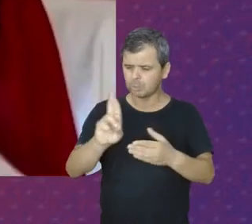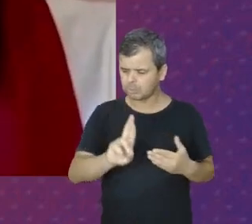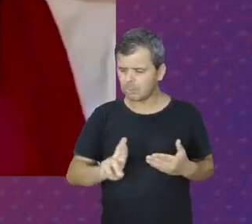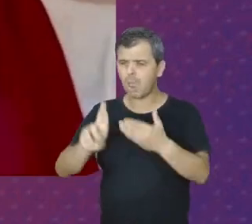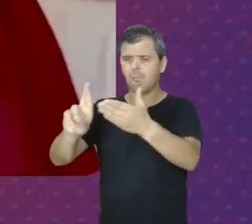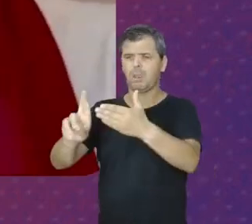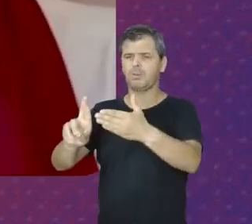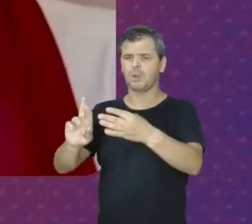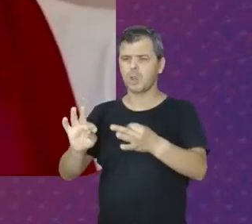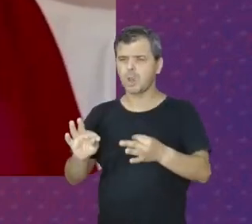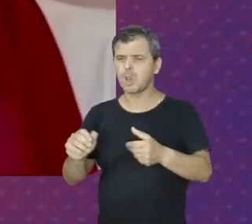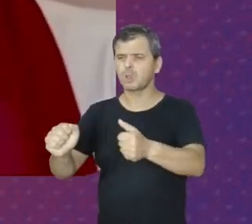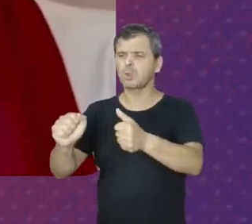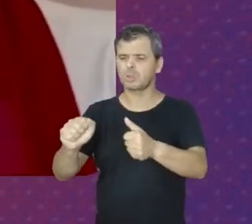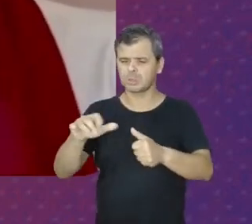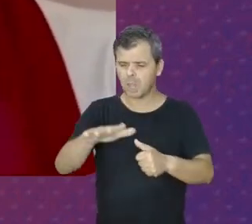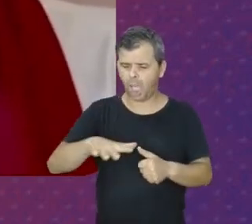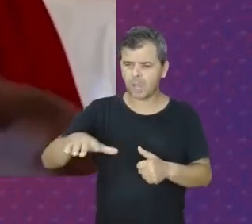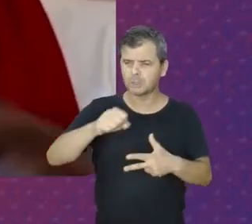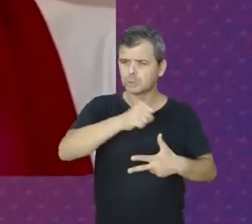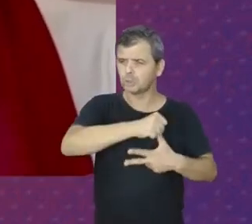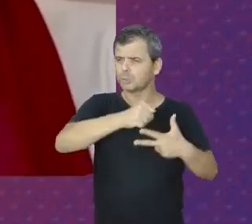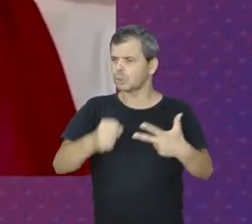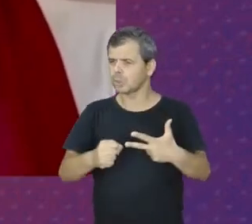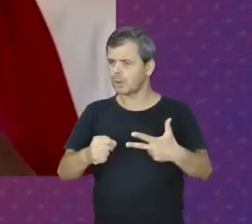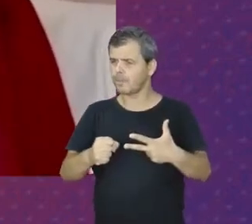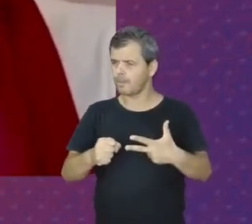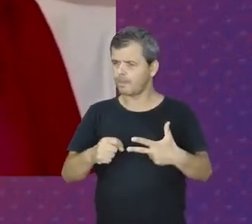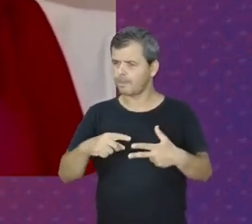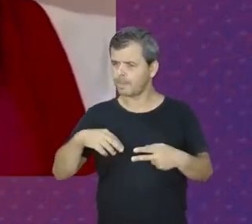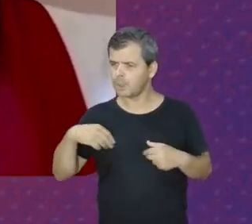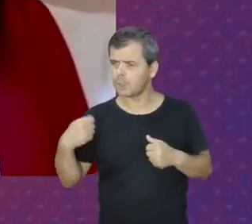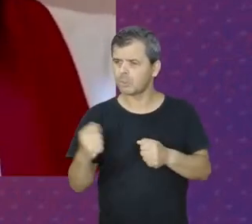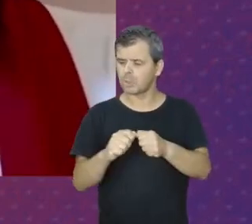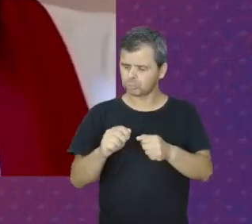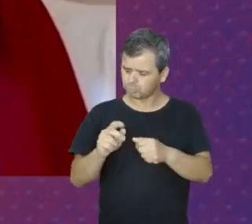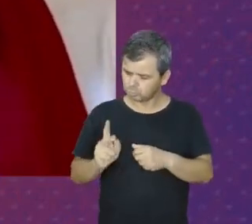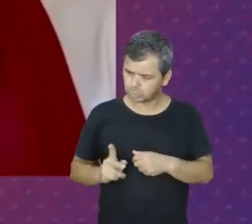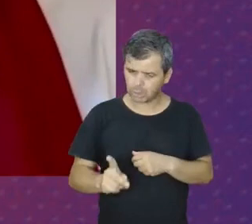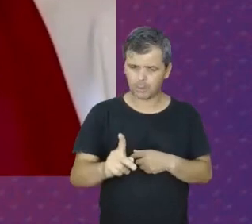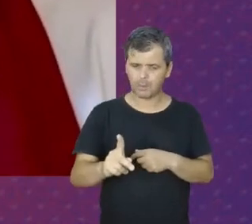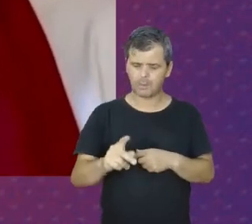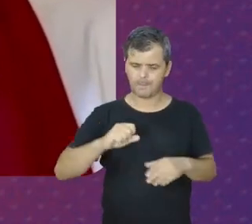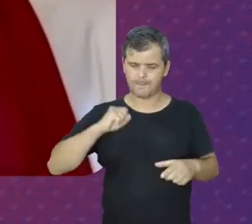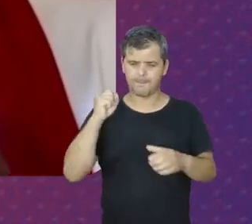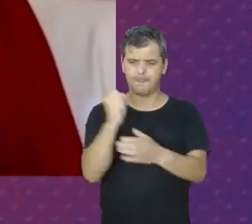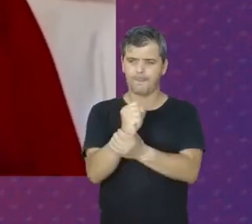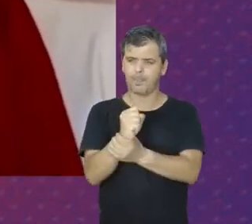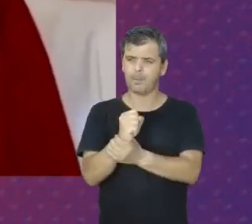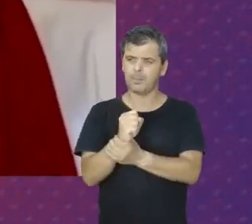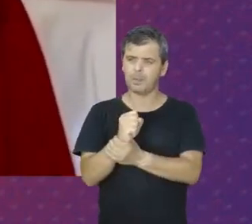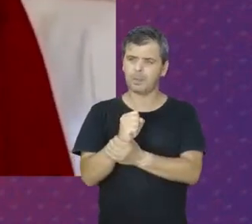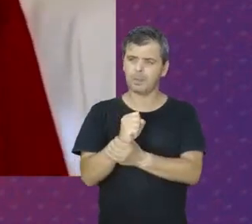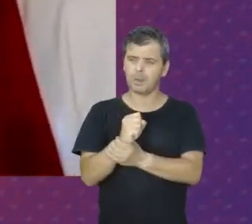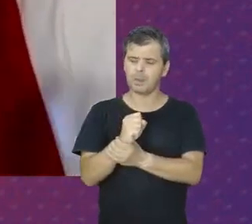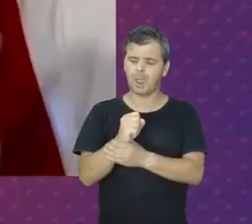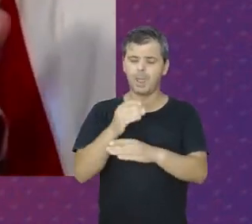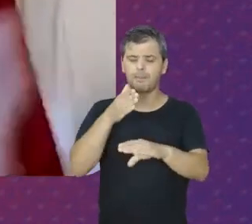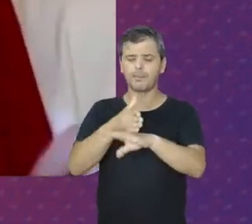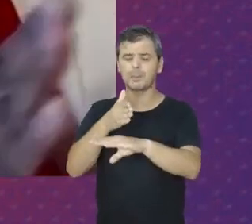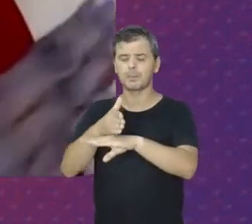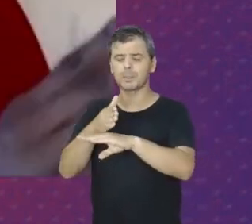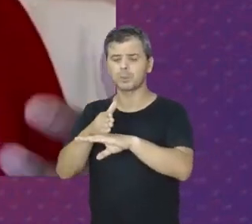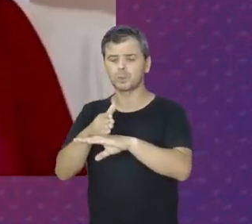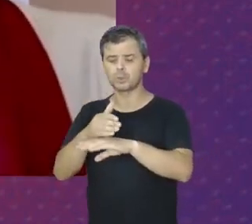representatividade em todos os espaços. Nós precisamos caminhar para continuar garantindo a presença de mulheres